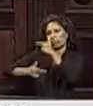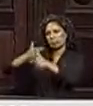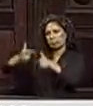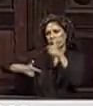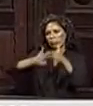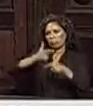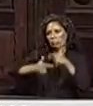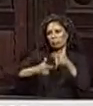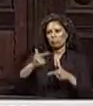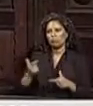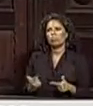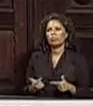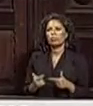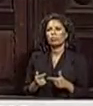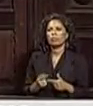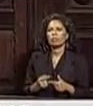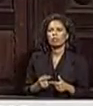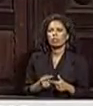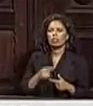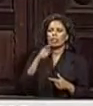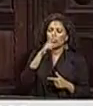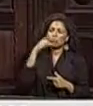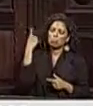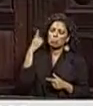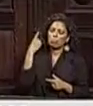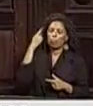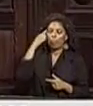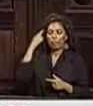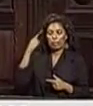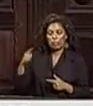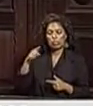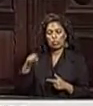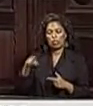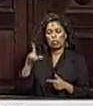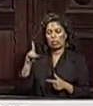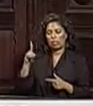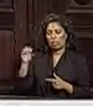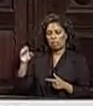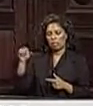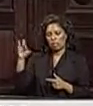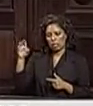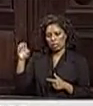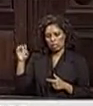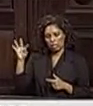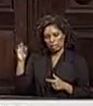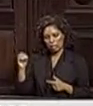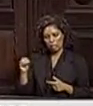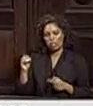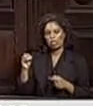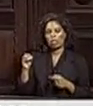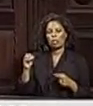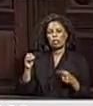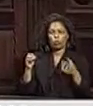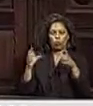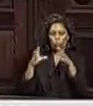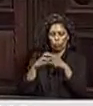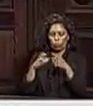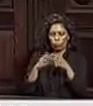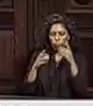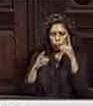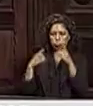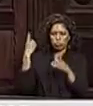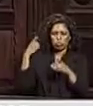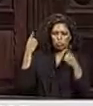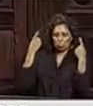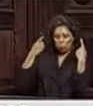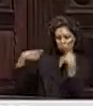continuo achando que esta lógica é ruim e não deve ser atenuada, não deve ser aplacada, deve ser evitada, porque isso não